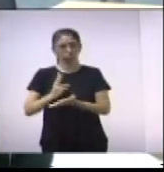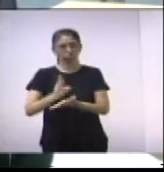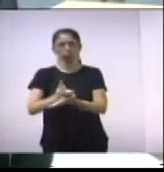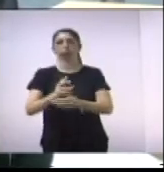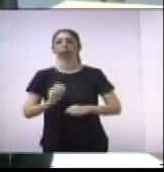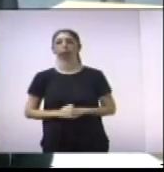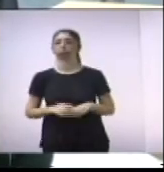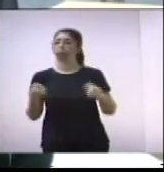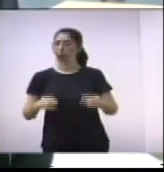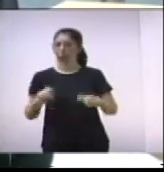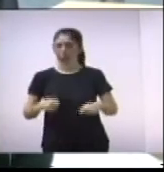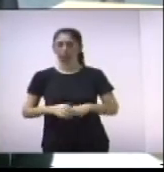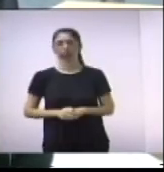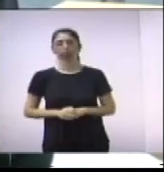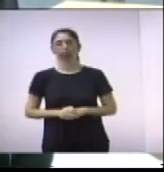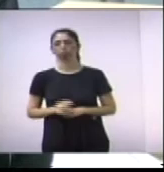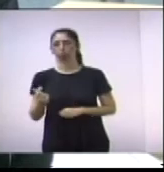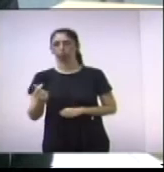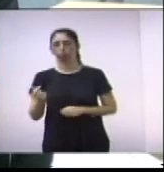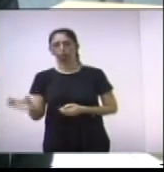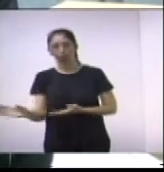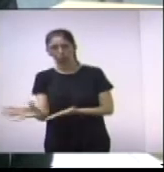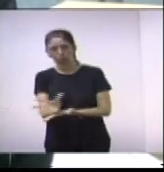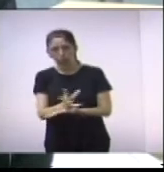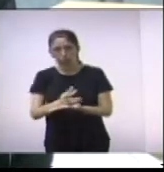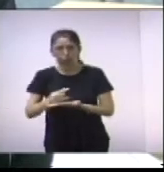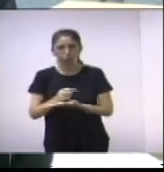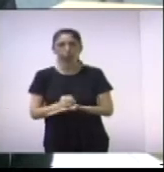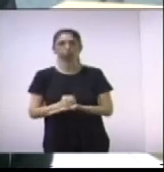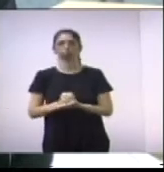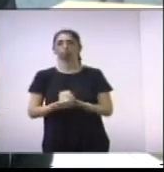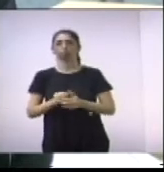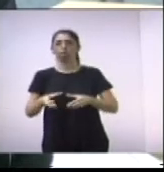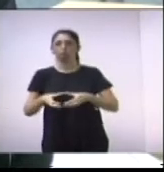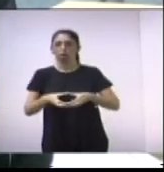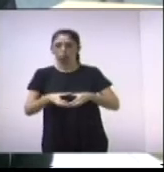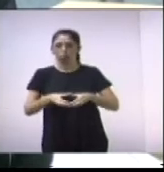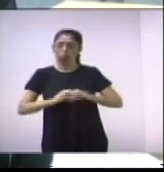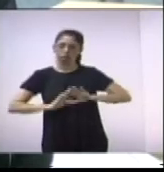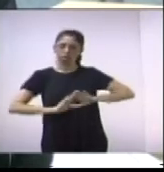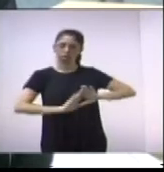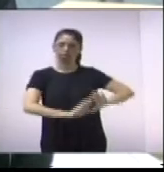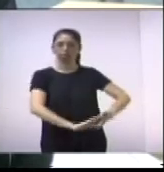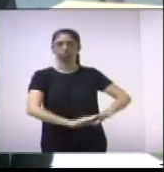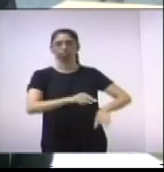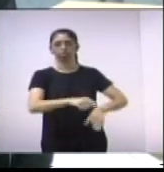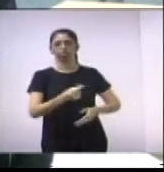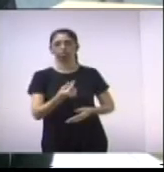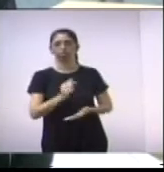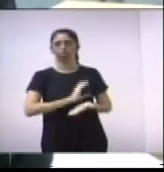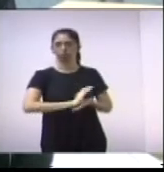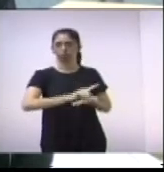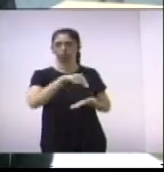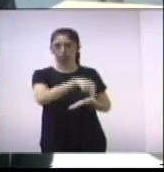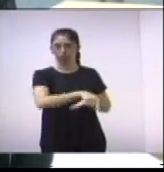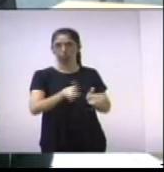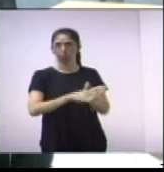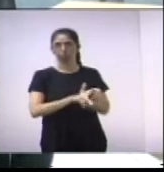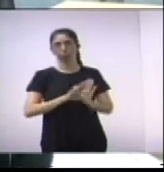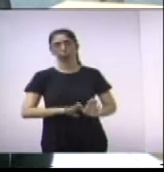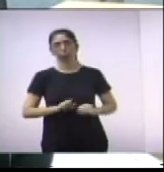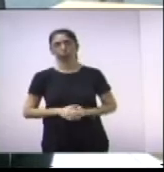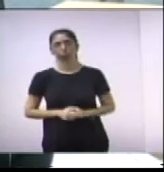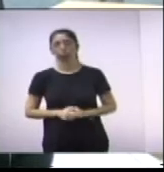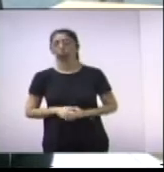fundo, ela tem que levantar seus recursos, ela não deve ficar esperando o que o poder público vai passar. Esse é um ponto.